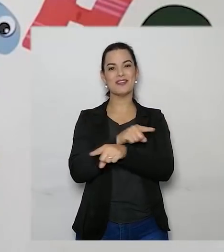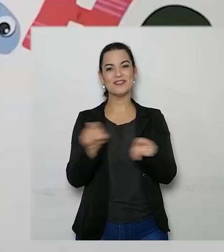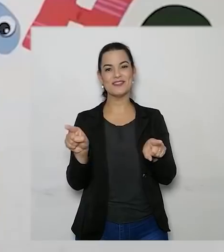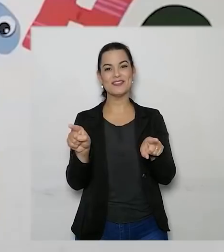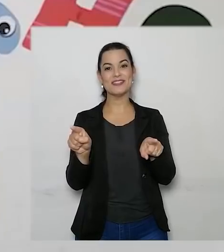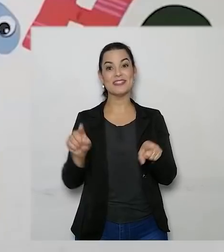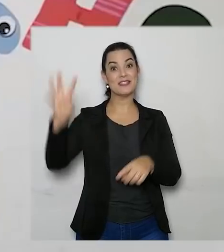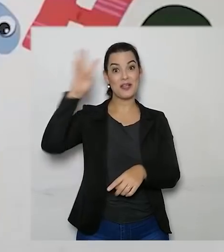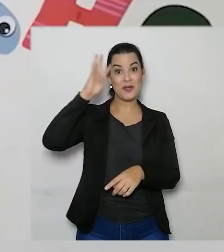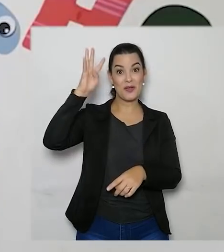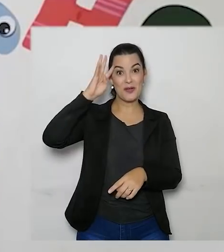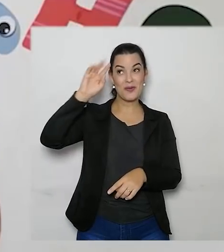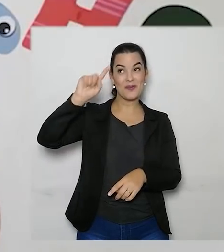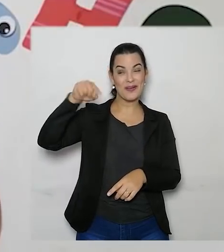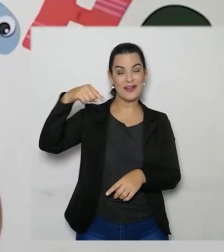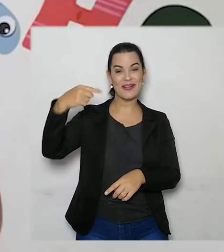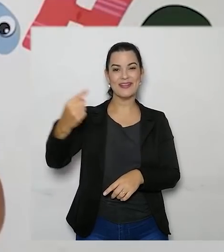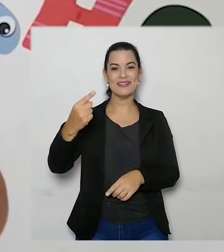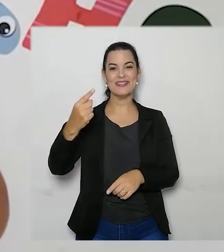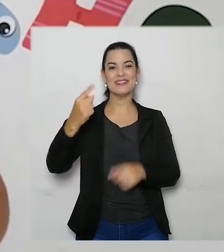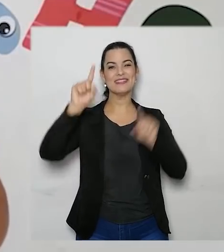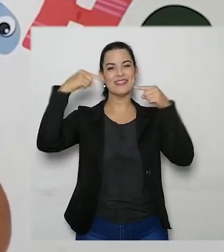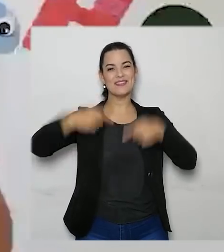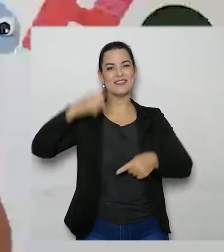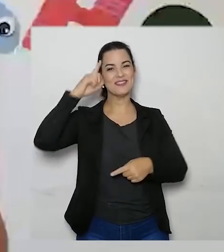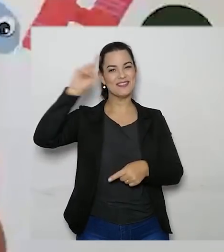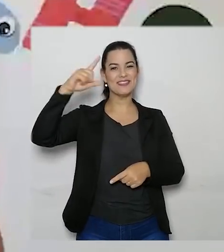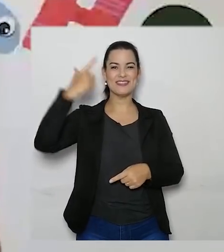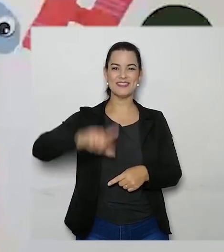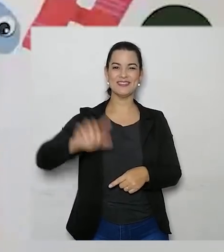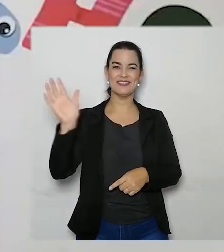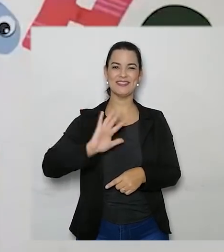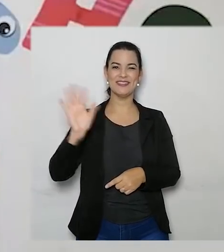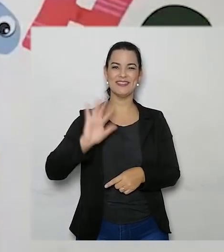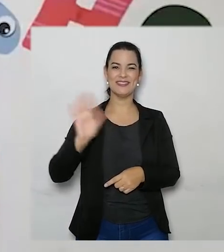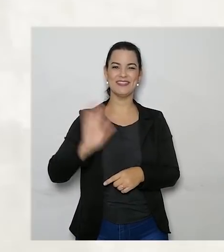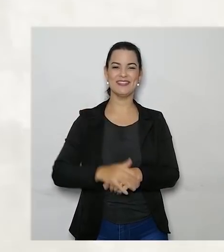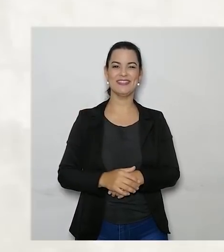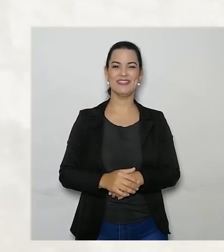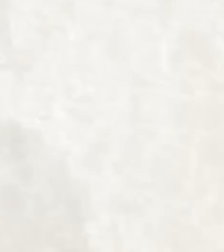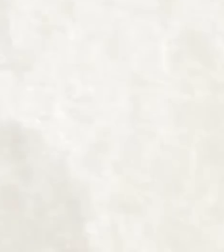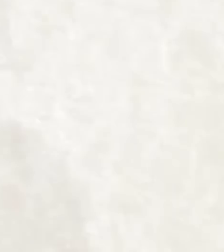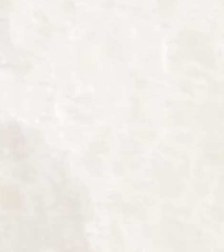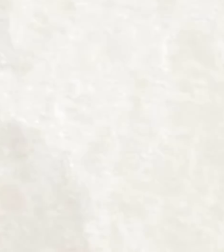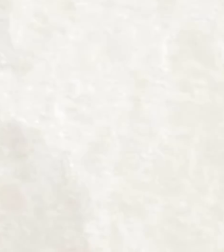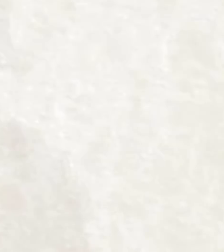vocês quarta-feira para mais um desafio do dia. Tchau, tchau!